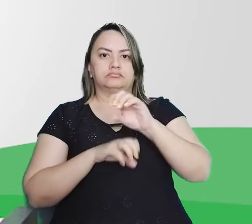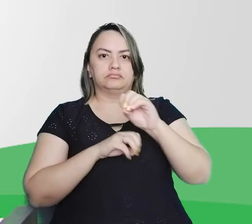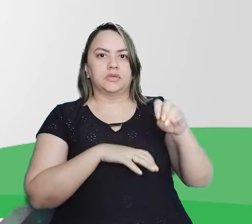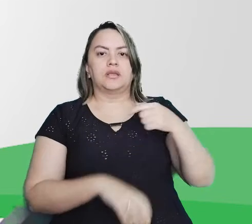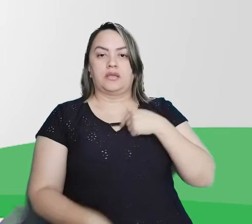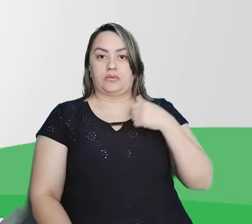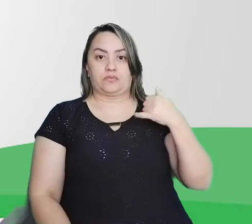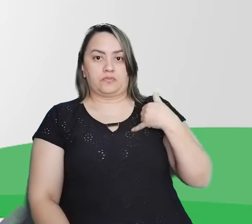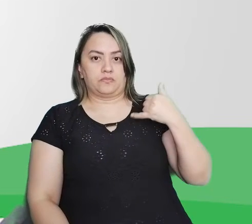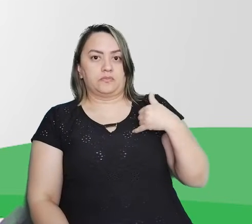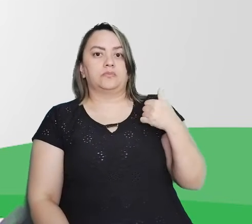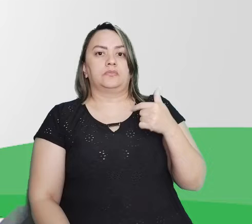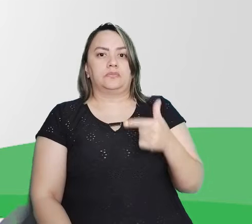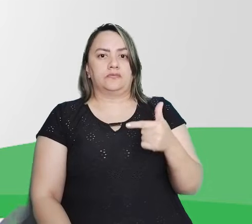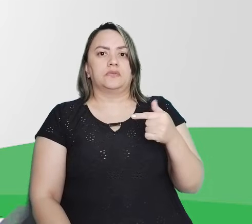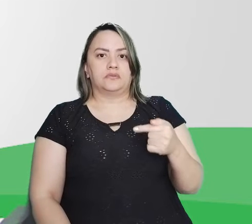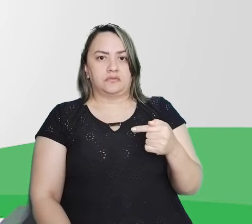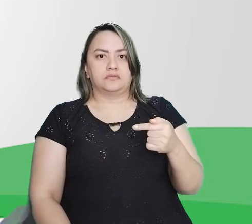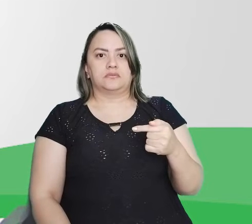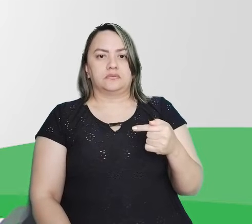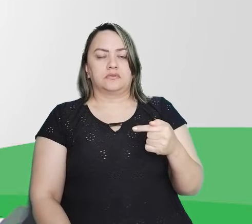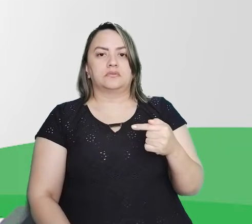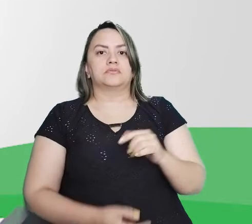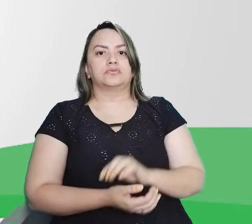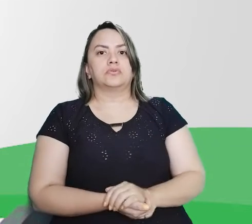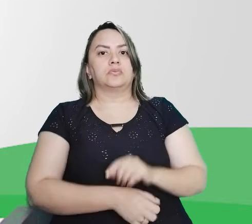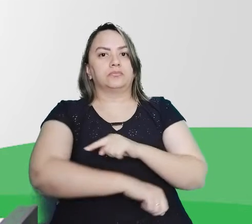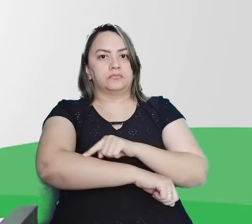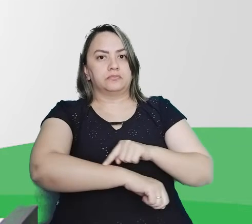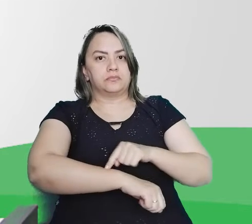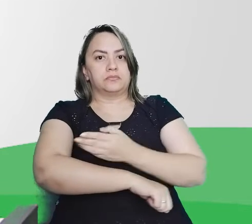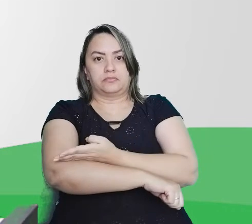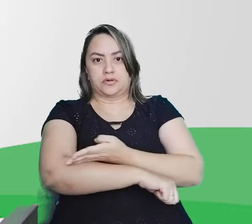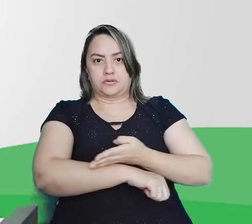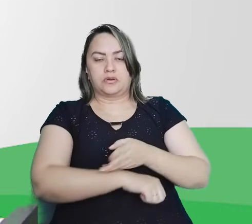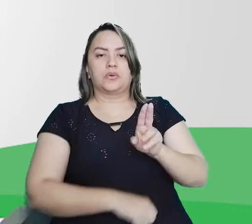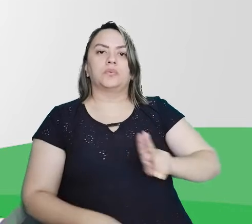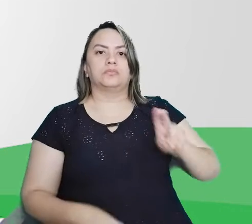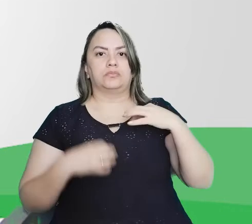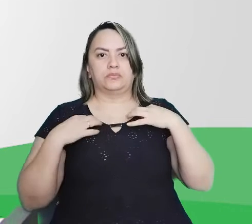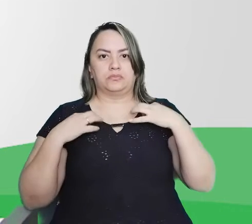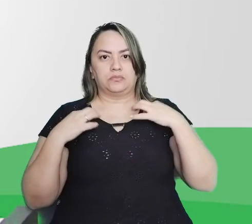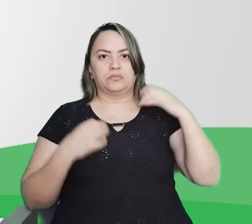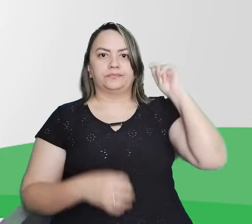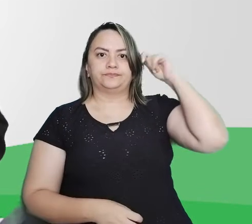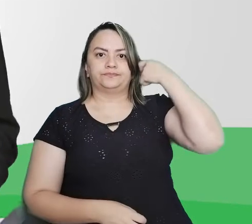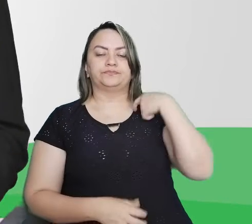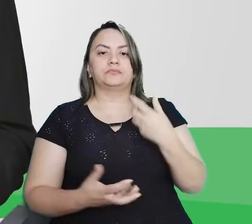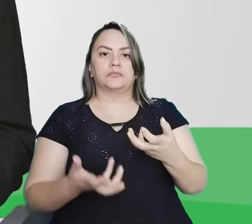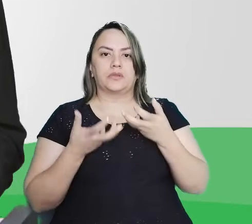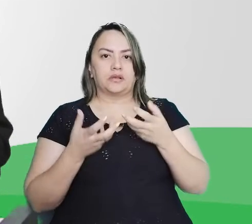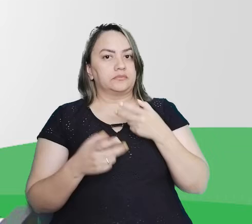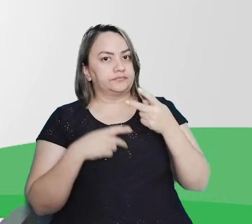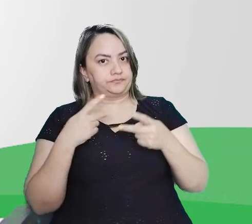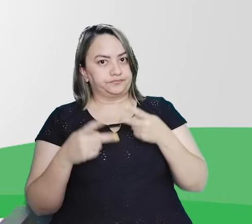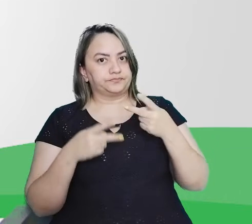anos, cabelos curtos e castanhos escuros, pele branca, com uma camisa preta. Gostaria de dizer